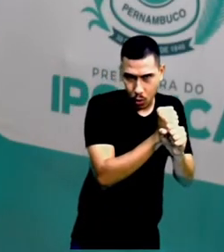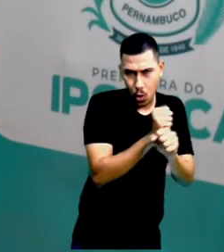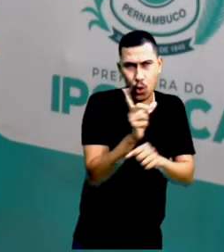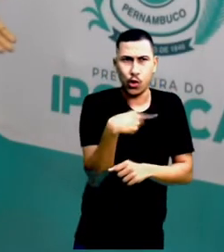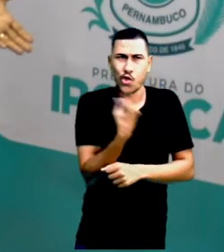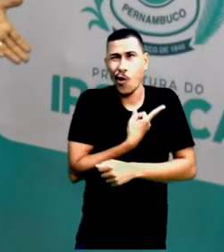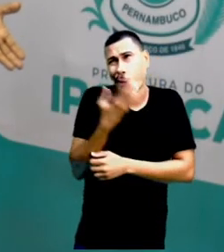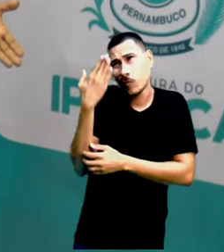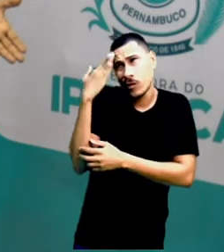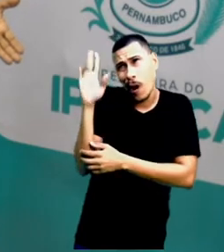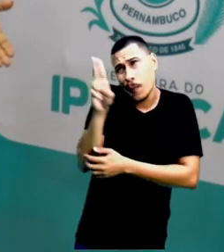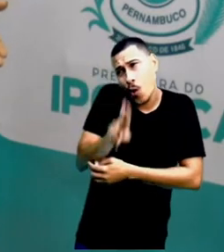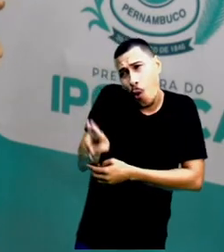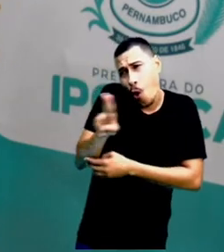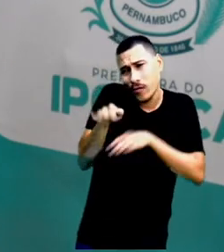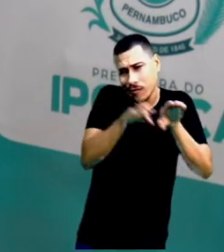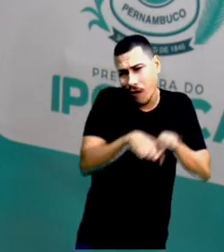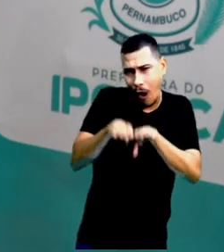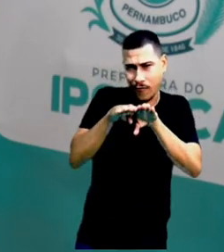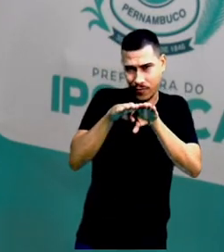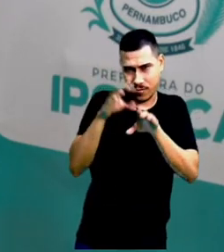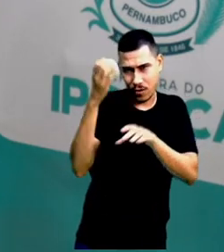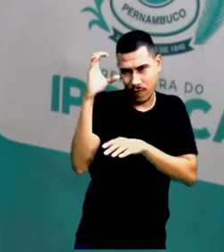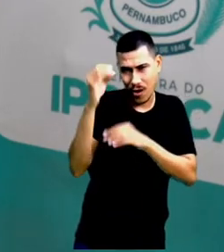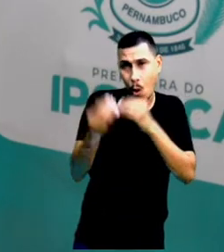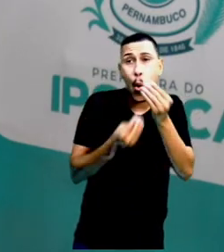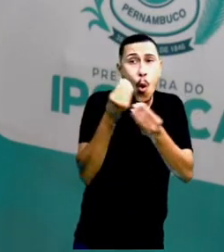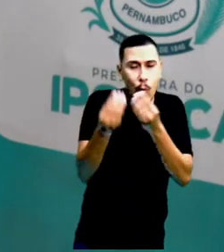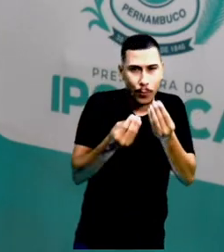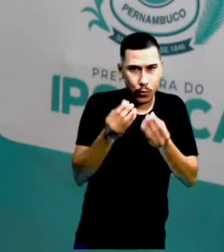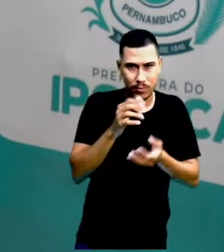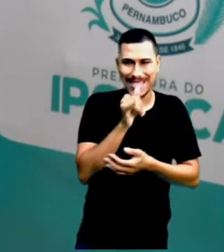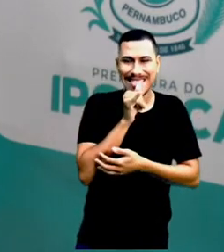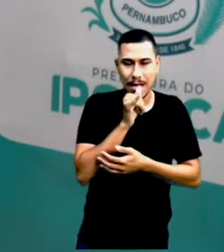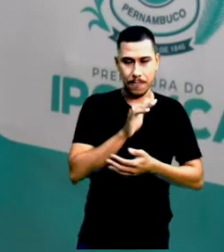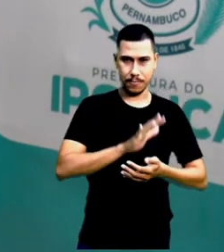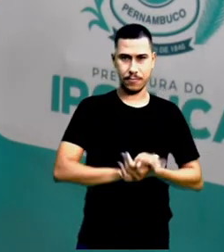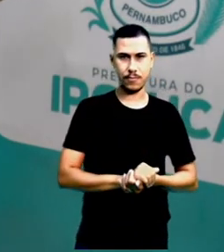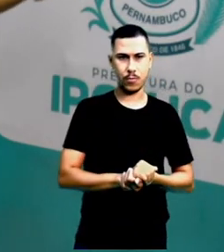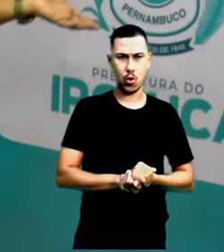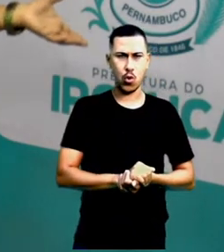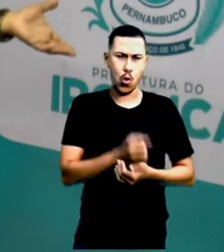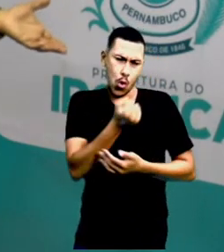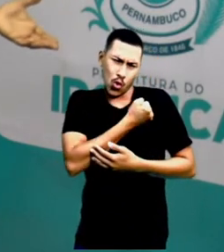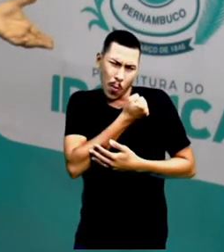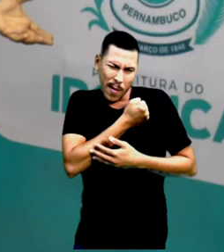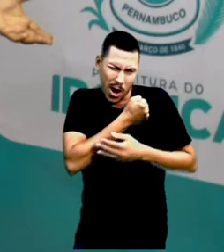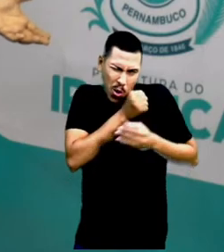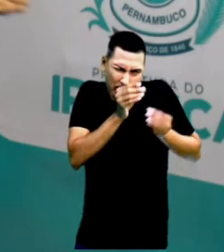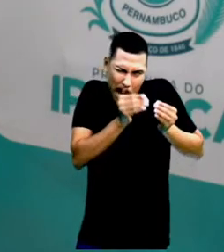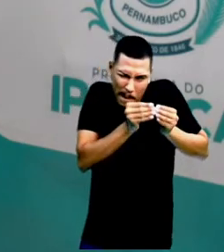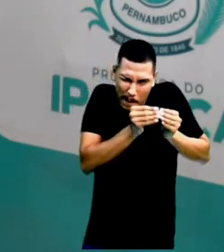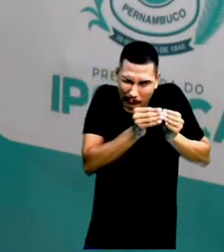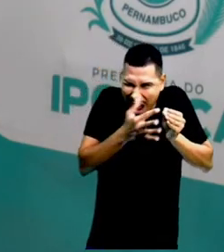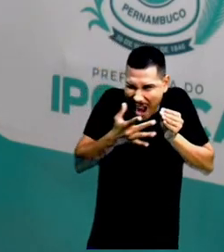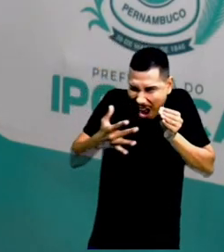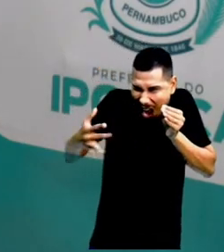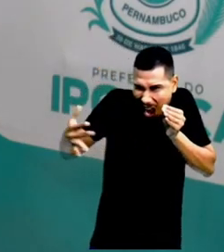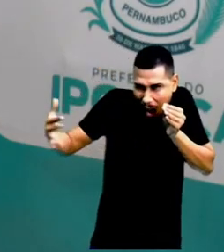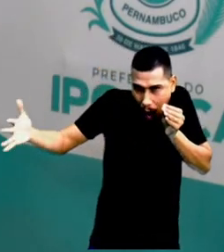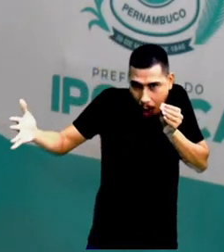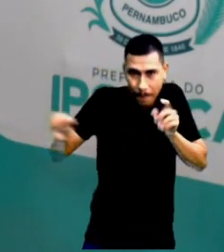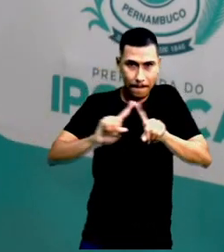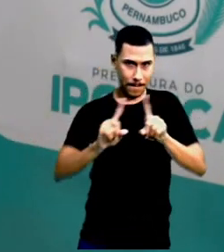não soubesse usar a notação científica. Olha como seria. Um número muito grande. Mas agora, como